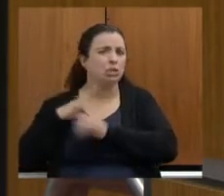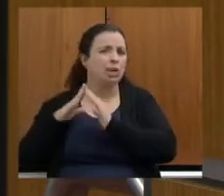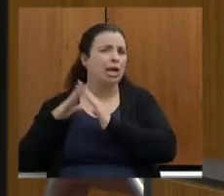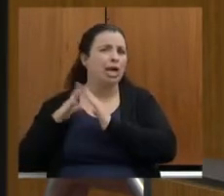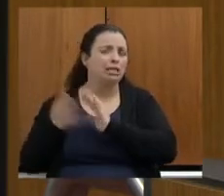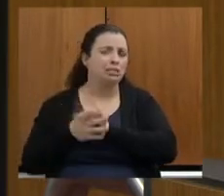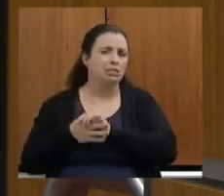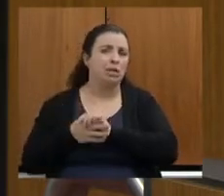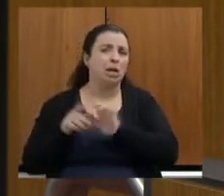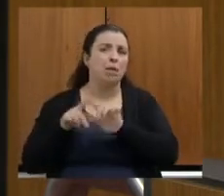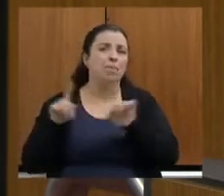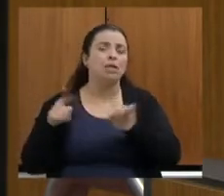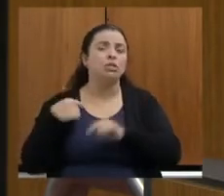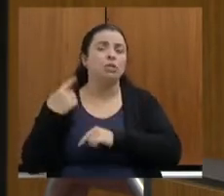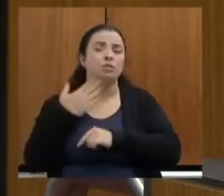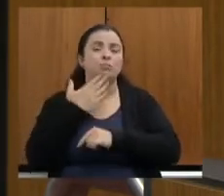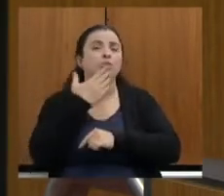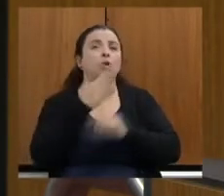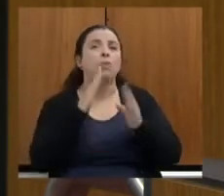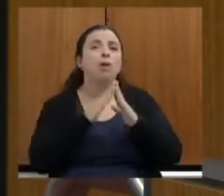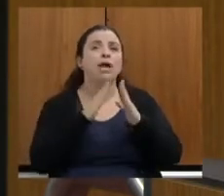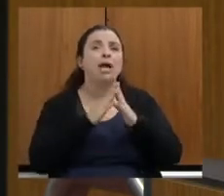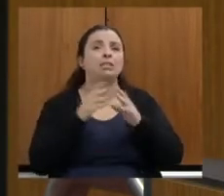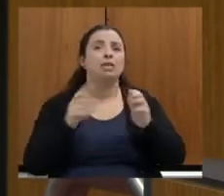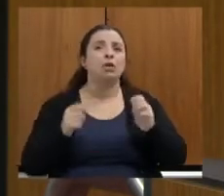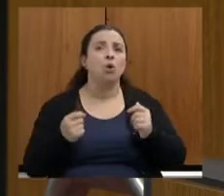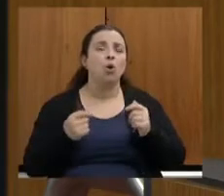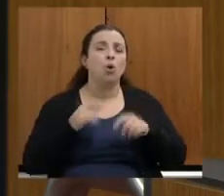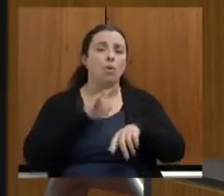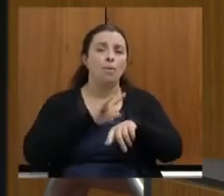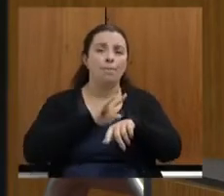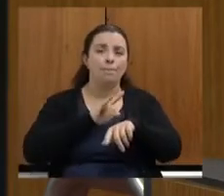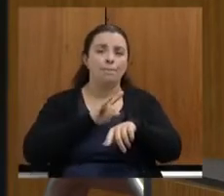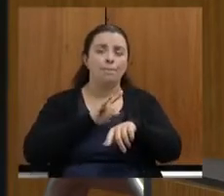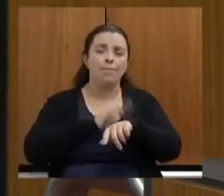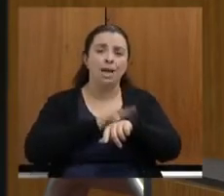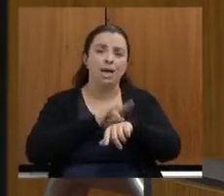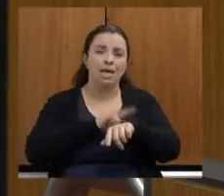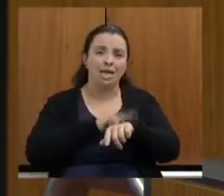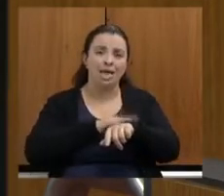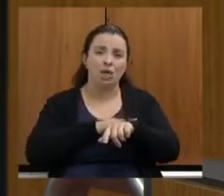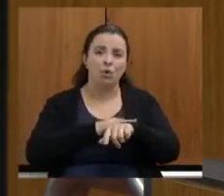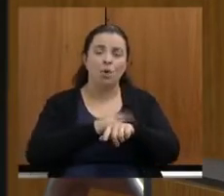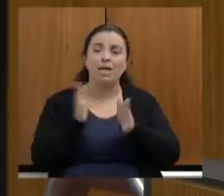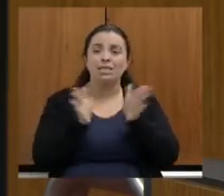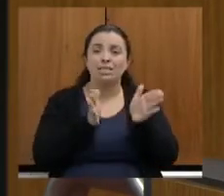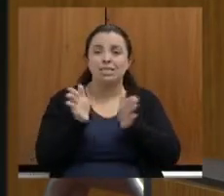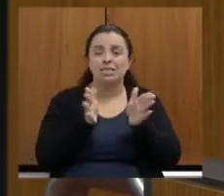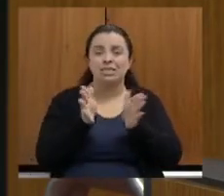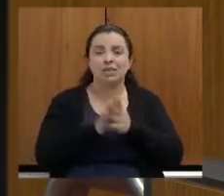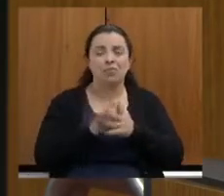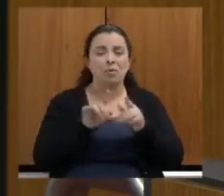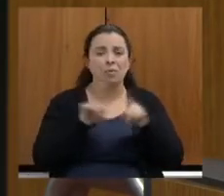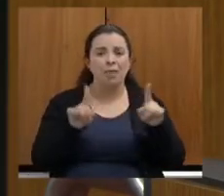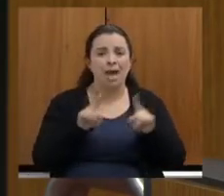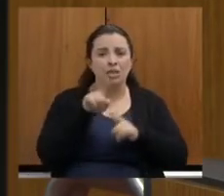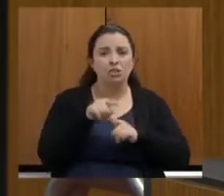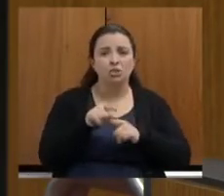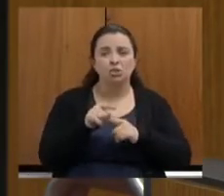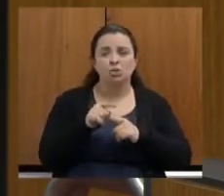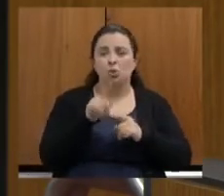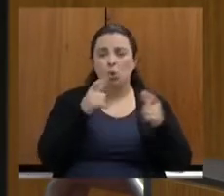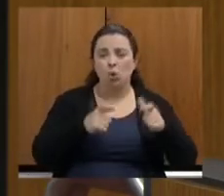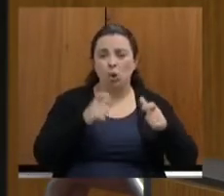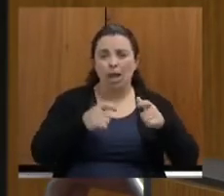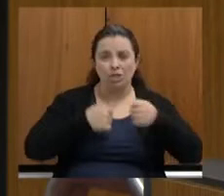para com acessibilidade e o tamanho do box de 75 cm que acessibilidade é essa